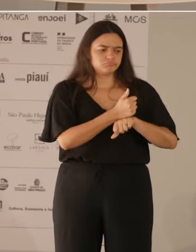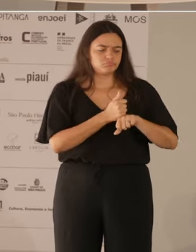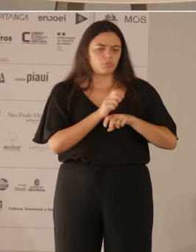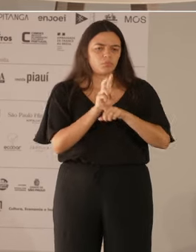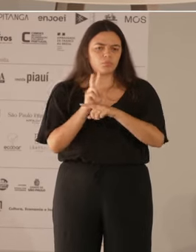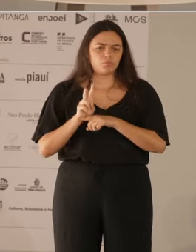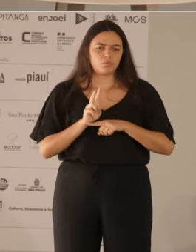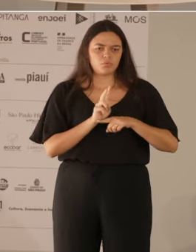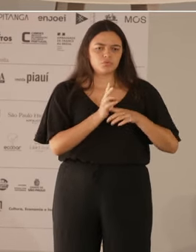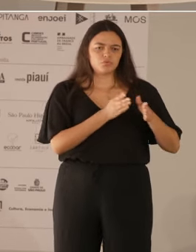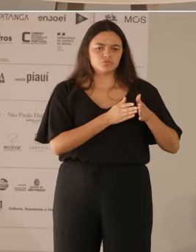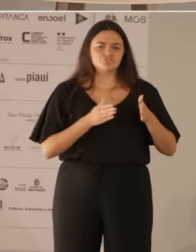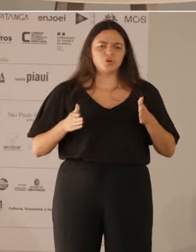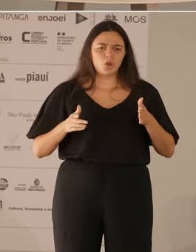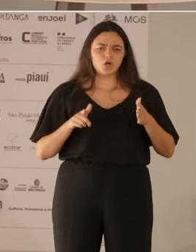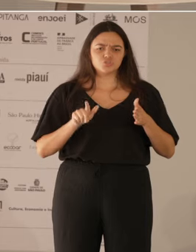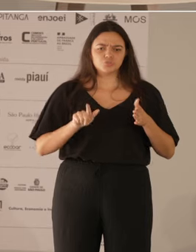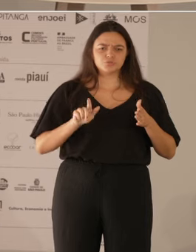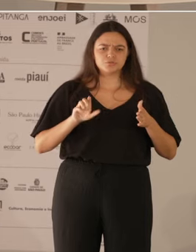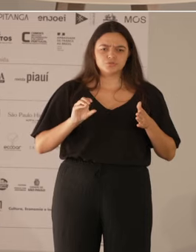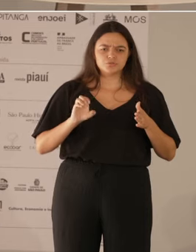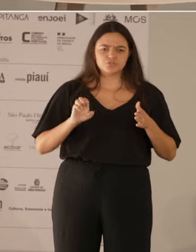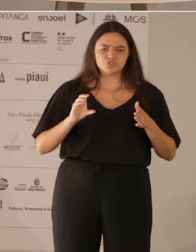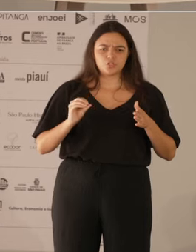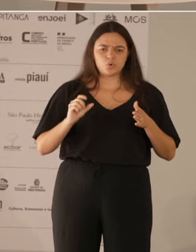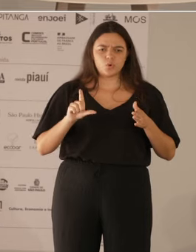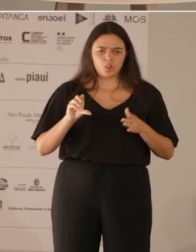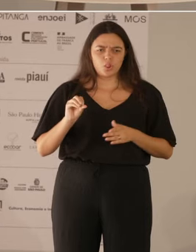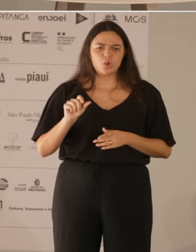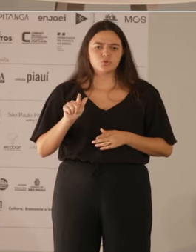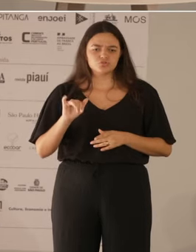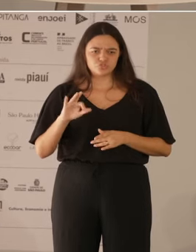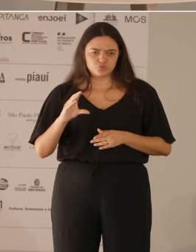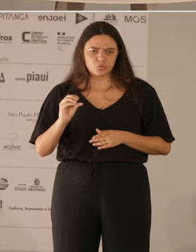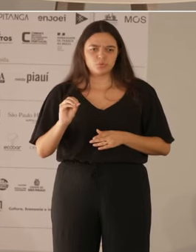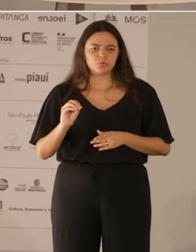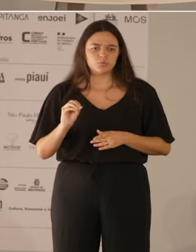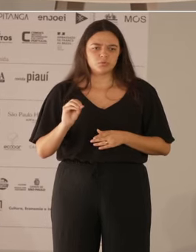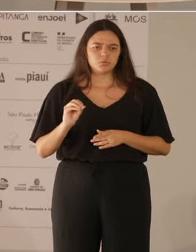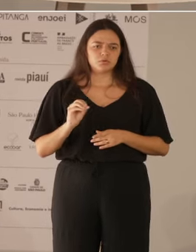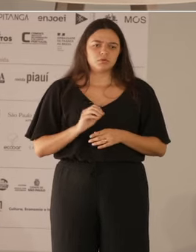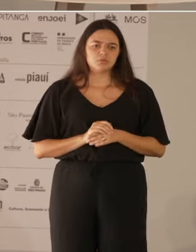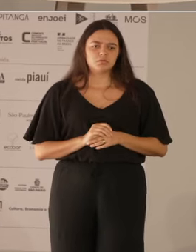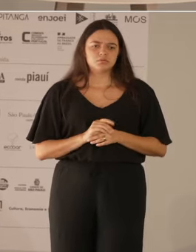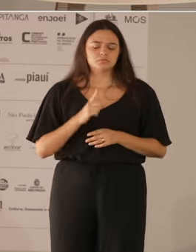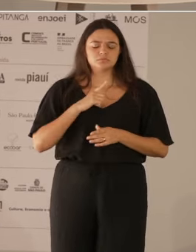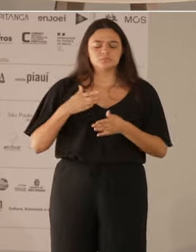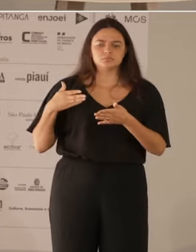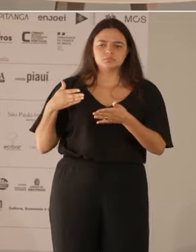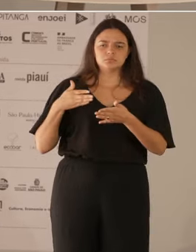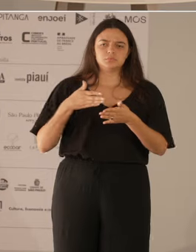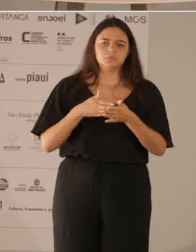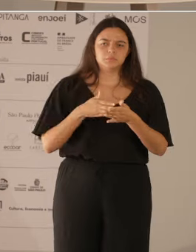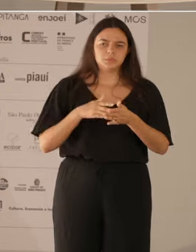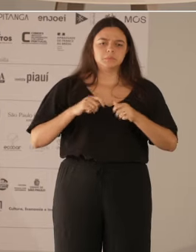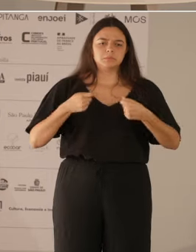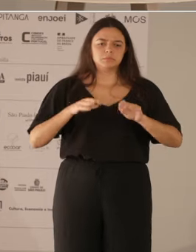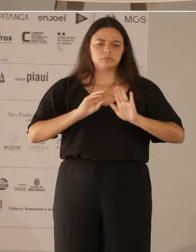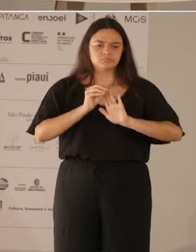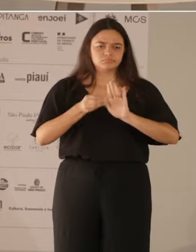deles acham que, porque esse limite não é bom. O limite teria que ser colocado